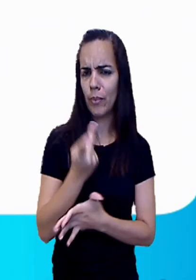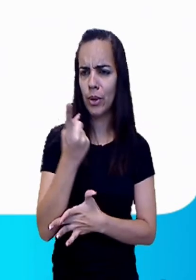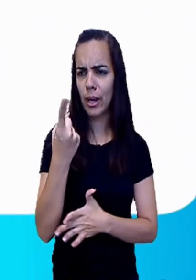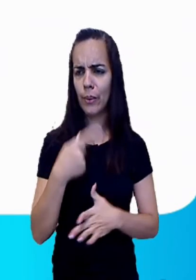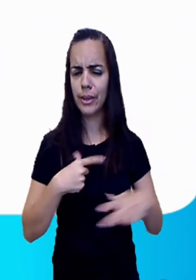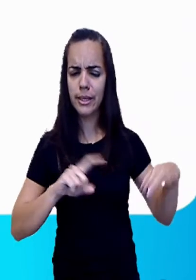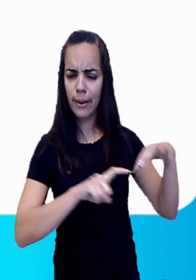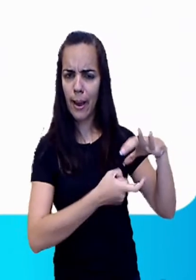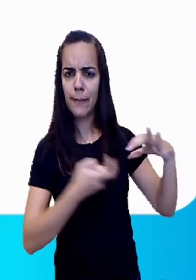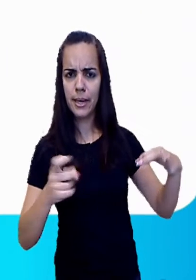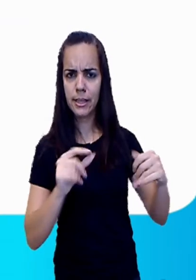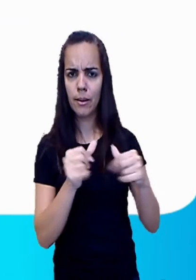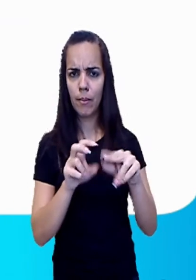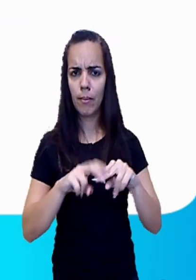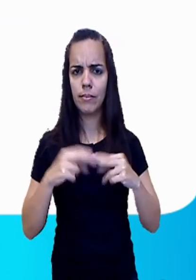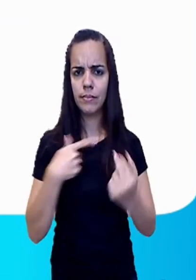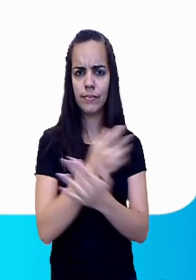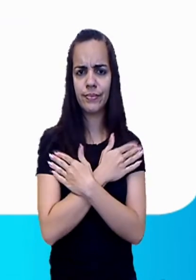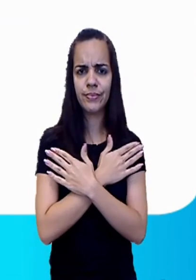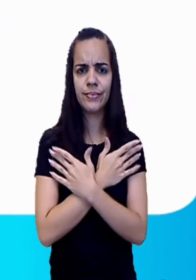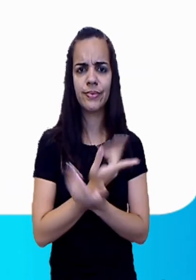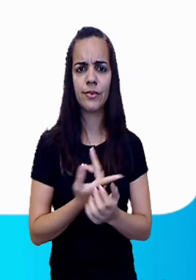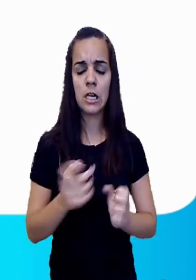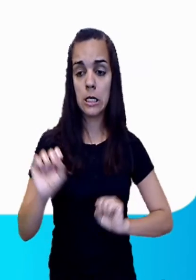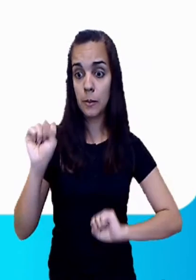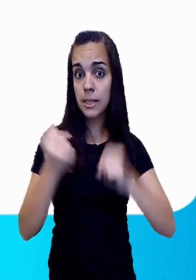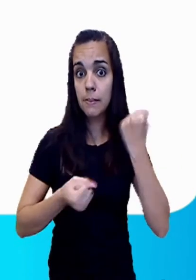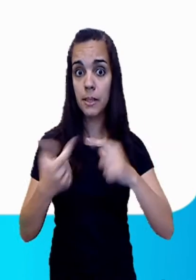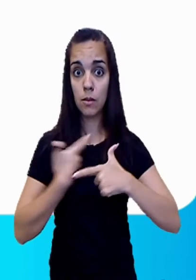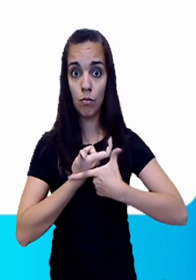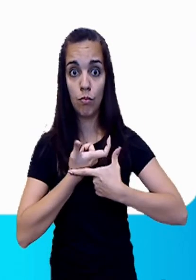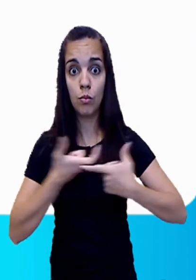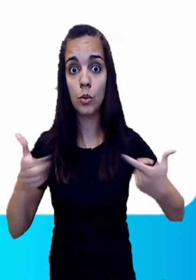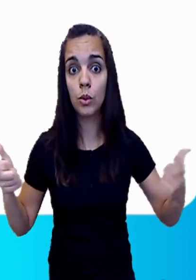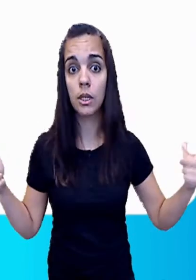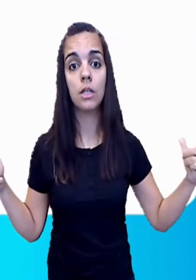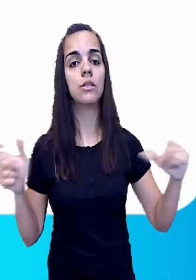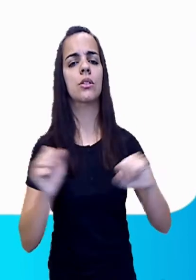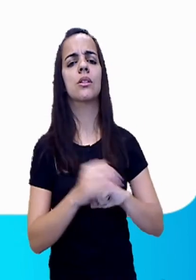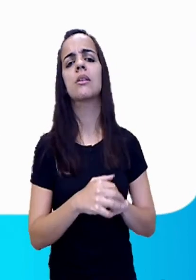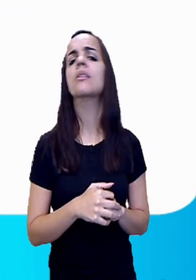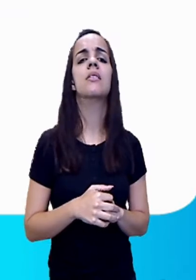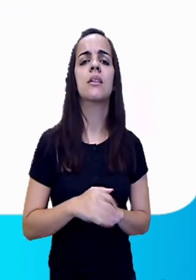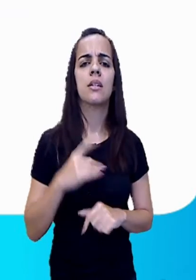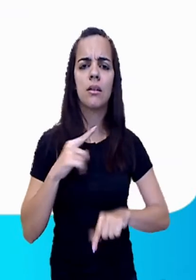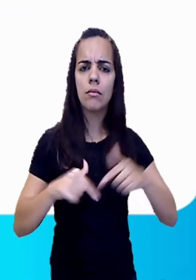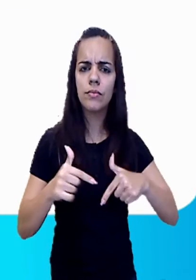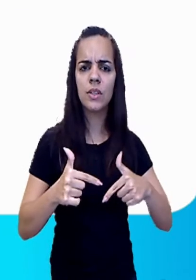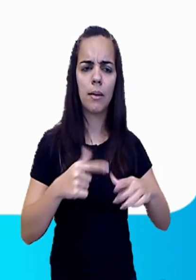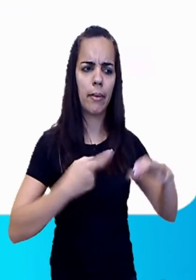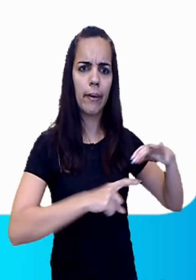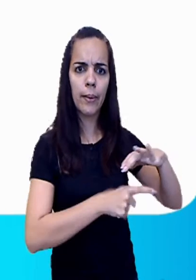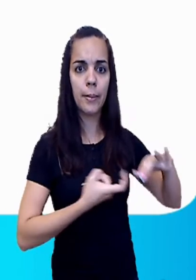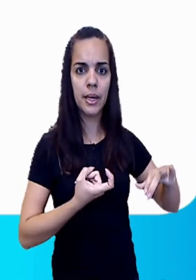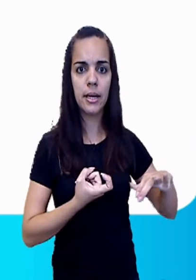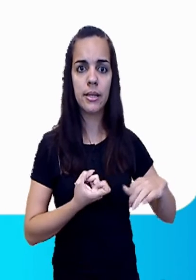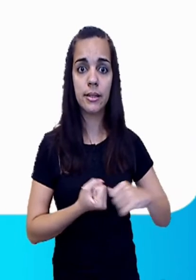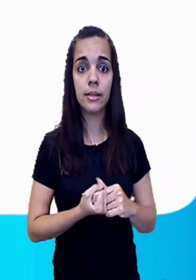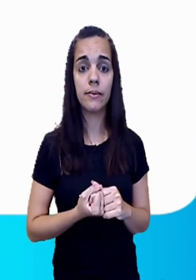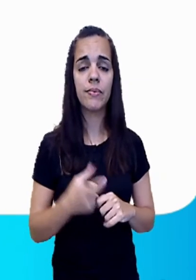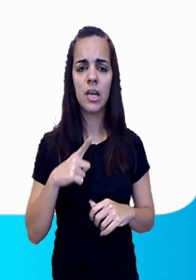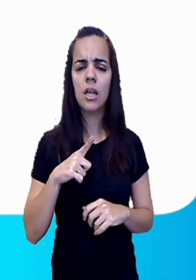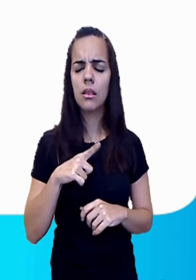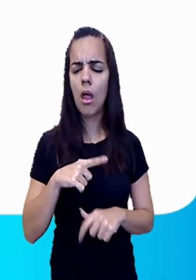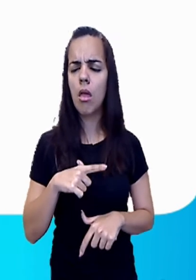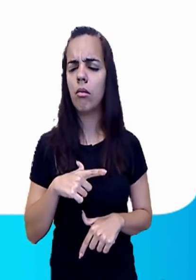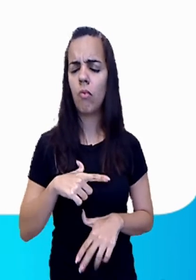que desemprego? As empresas muito grandes, elas não trabalham com a mineração, então devia ser geração de